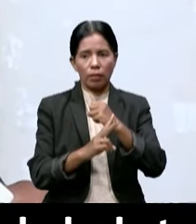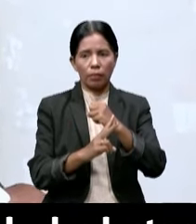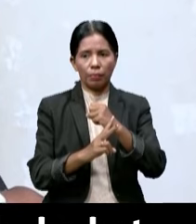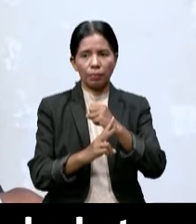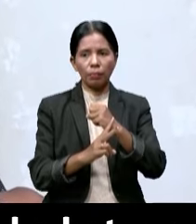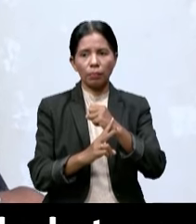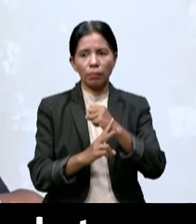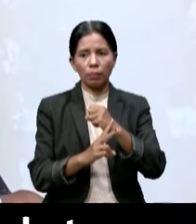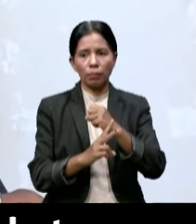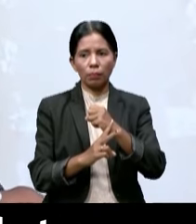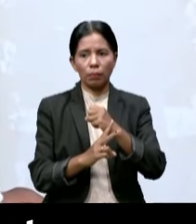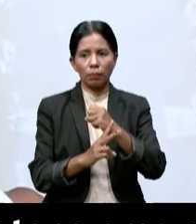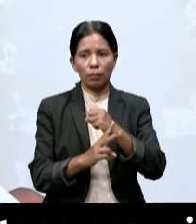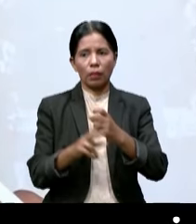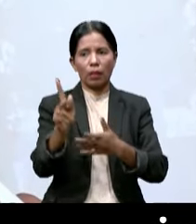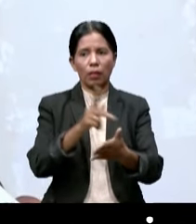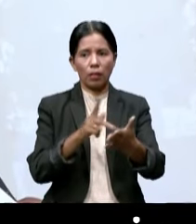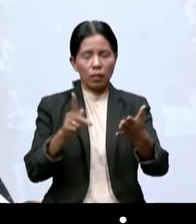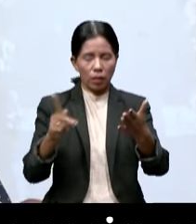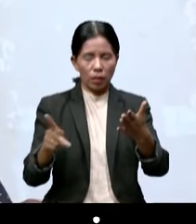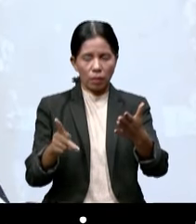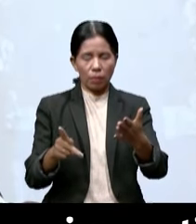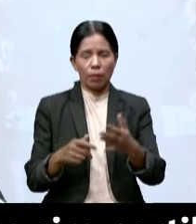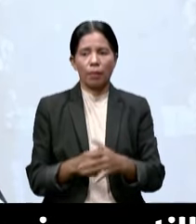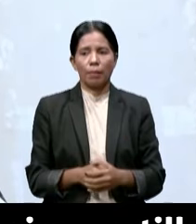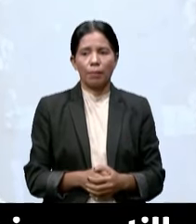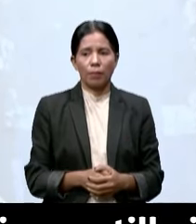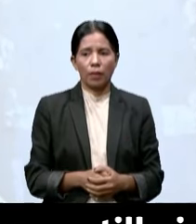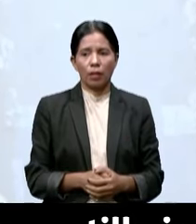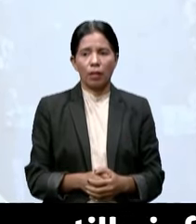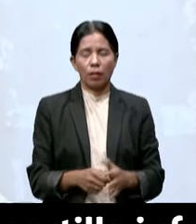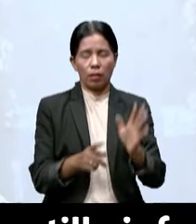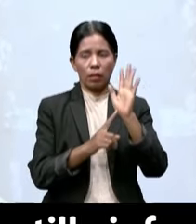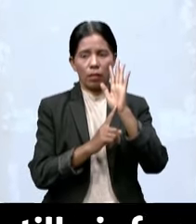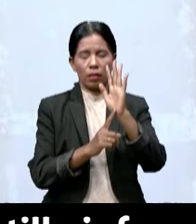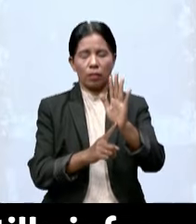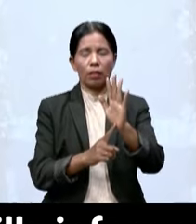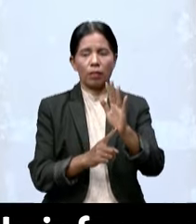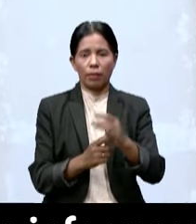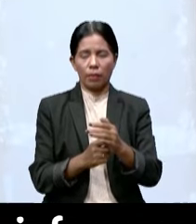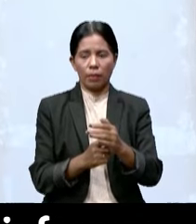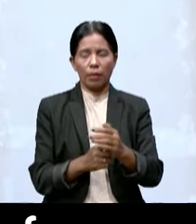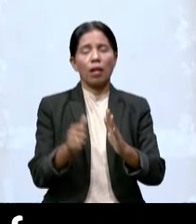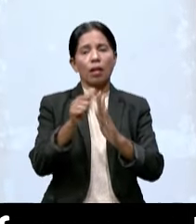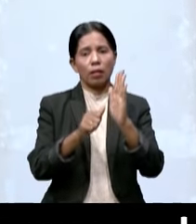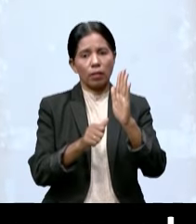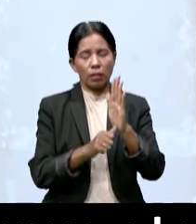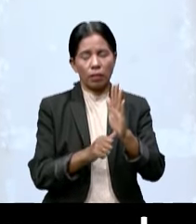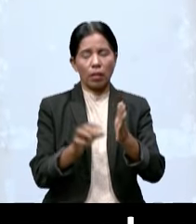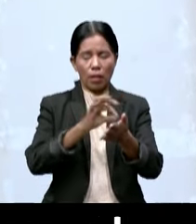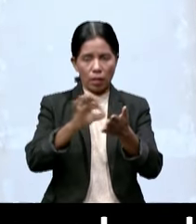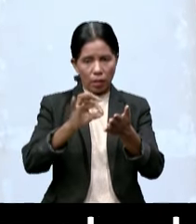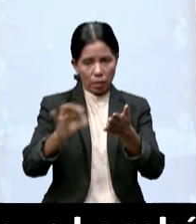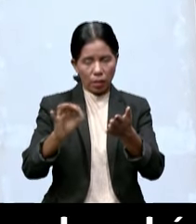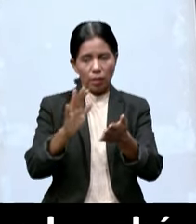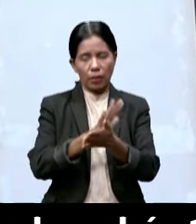maior crime ofensas grave e promoção é maior sumário e artigo nem bem existe a promoção lá